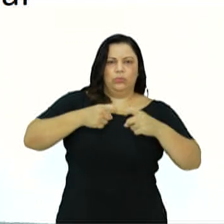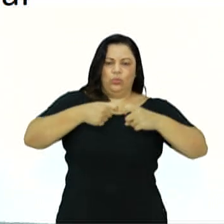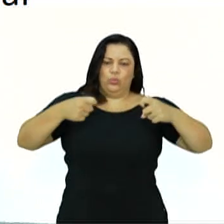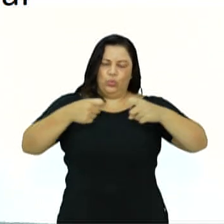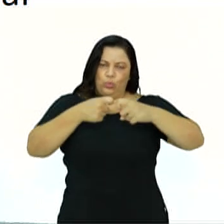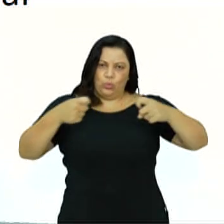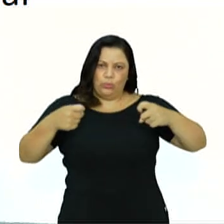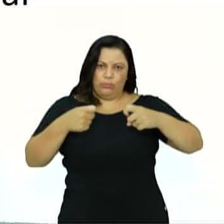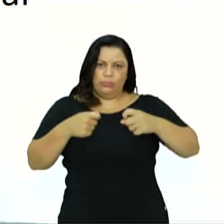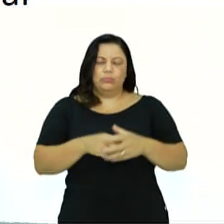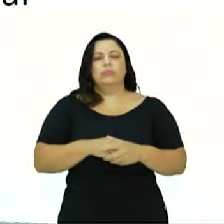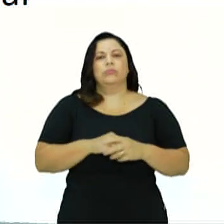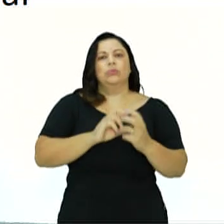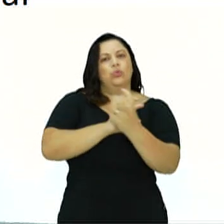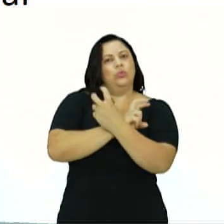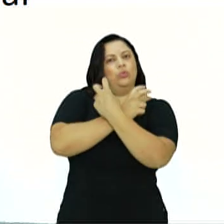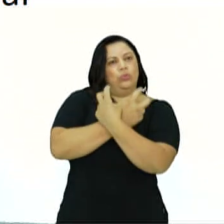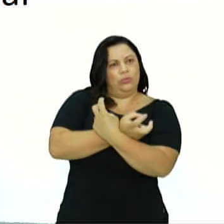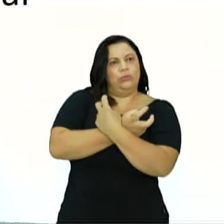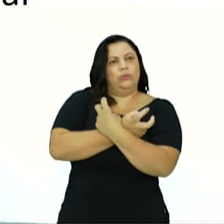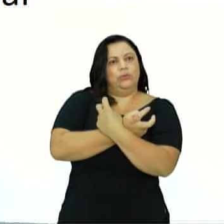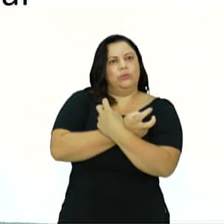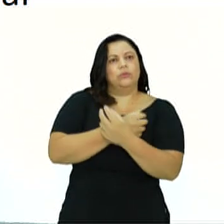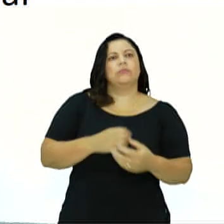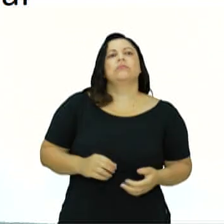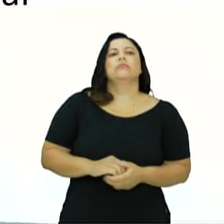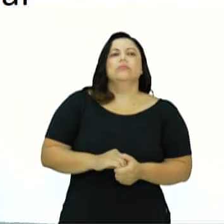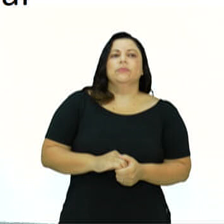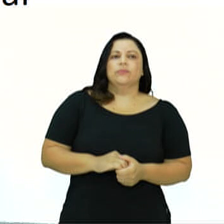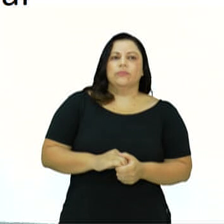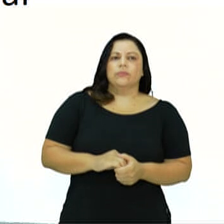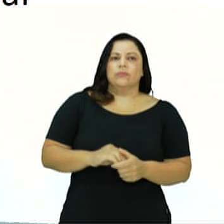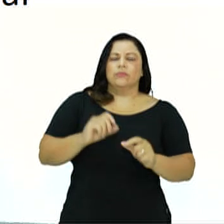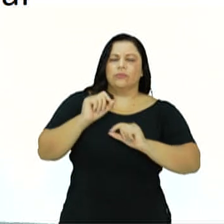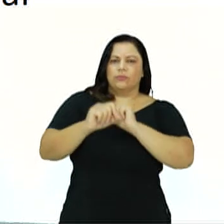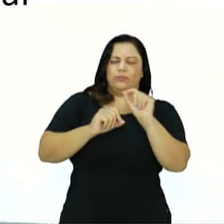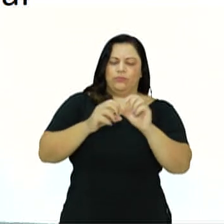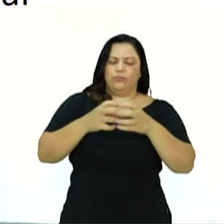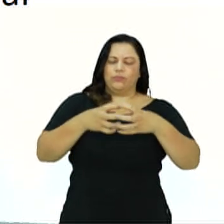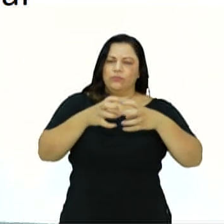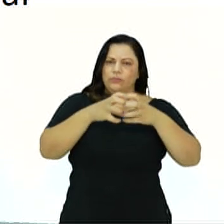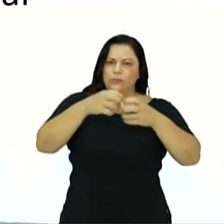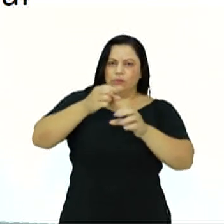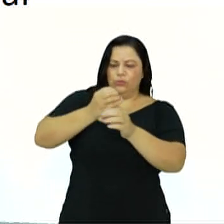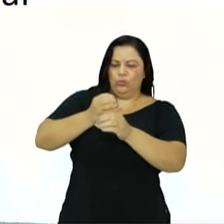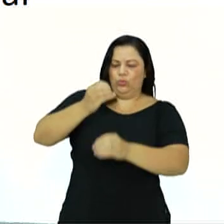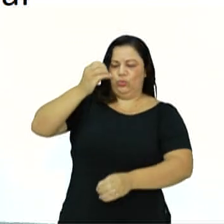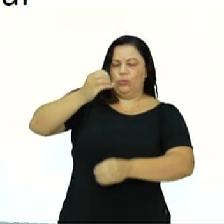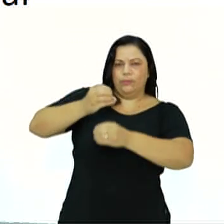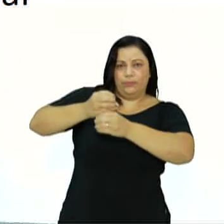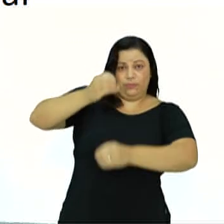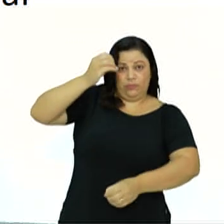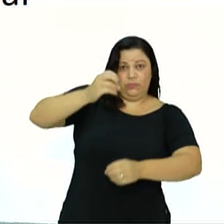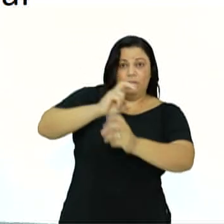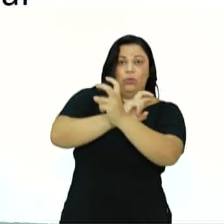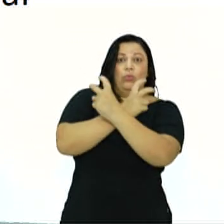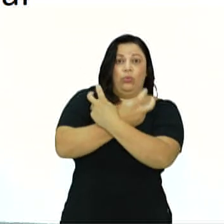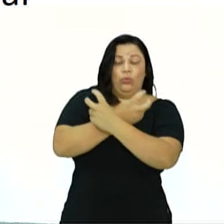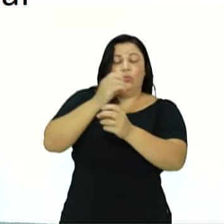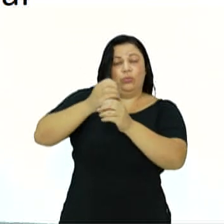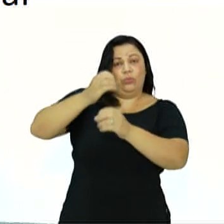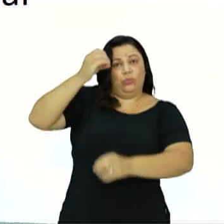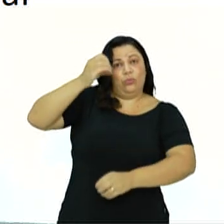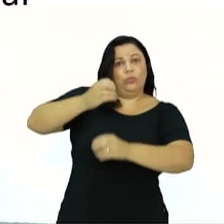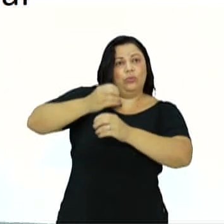todo, né? Como diz ali, quase todo foi substituído. Perto das extremidades dos ossos longos, persiste uma